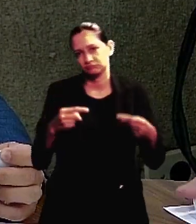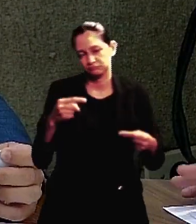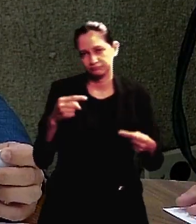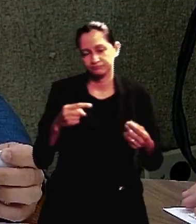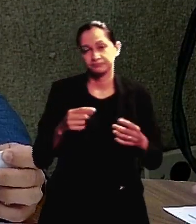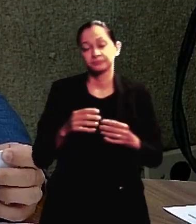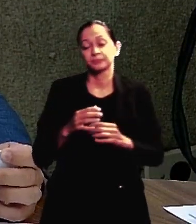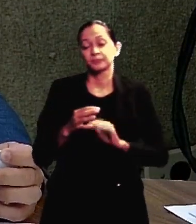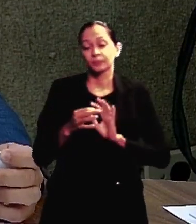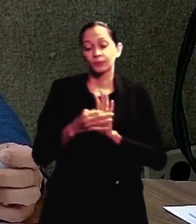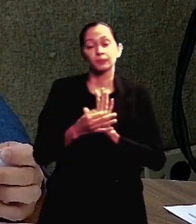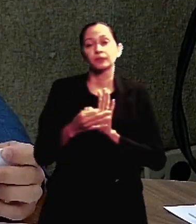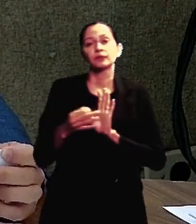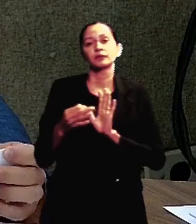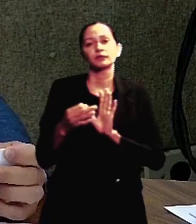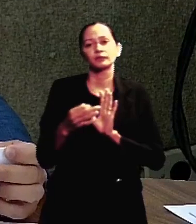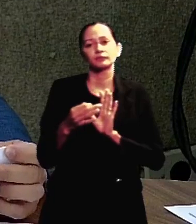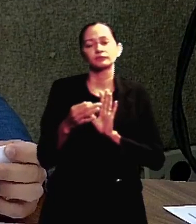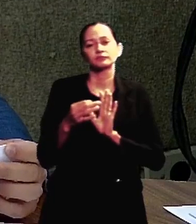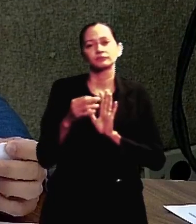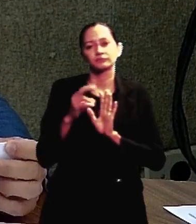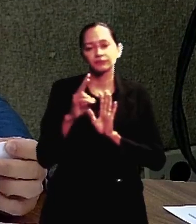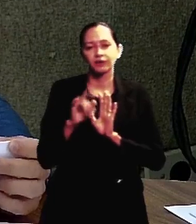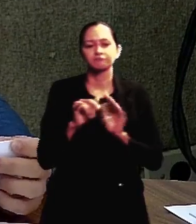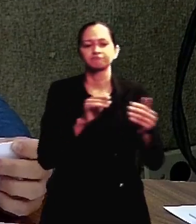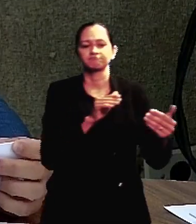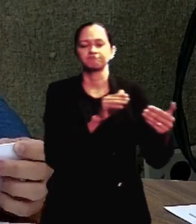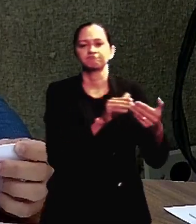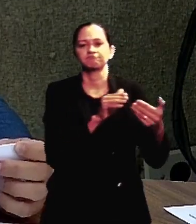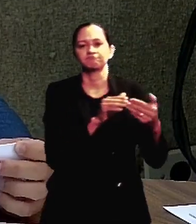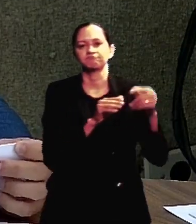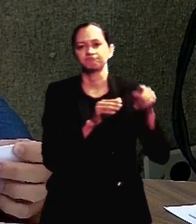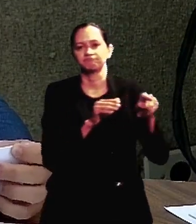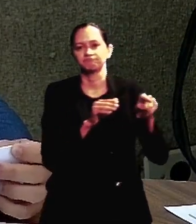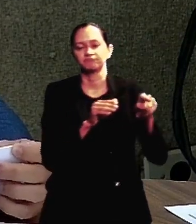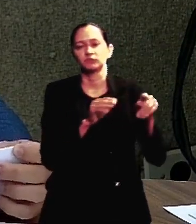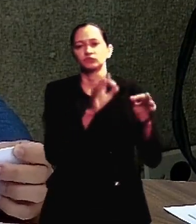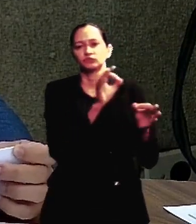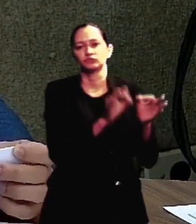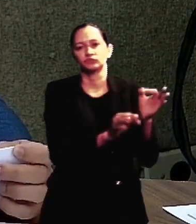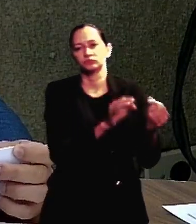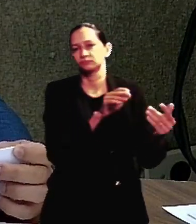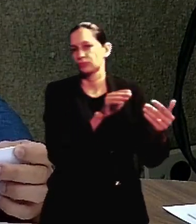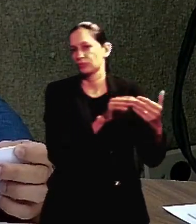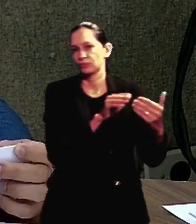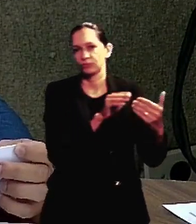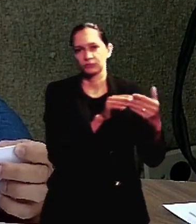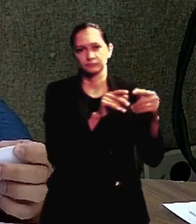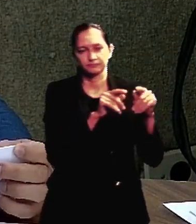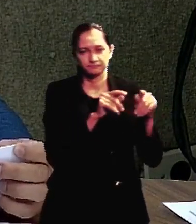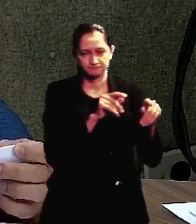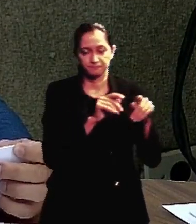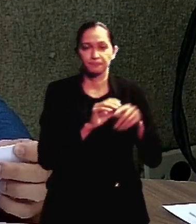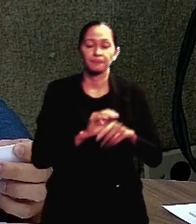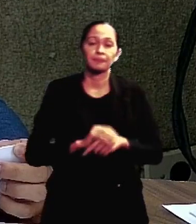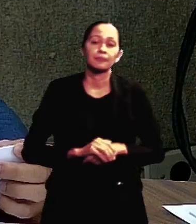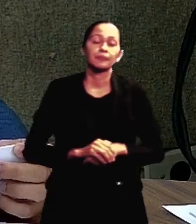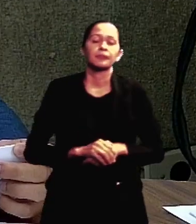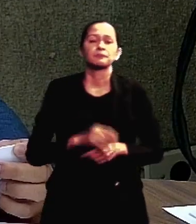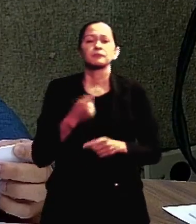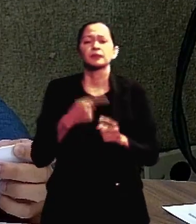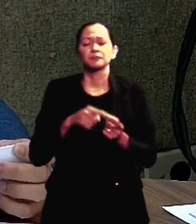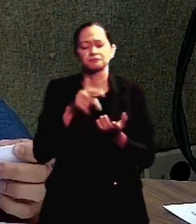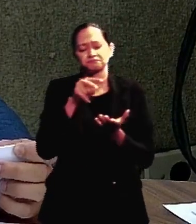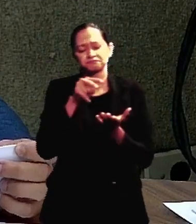vai de encontro ao posicionamento da Procuradoria. Né? Lendo o projeto, eu vi